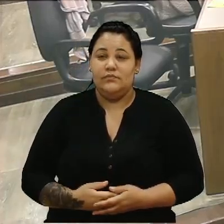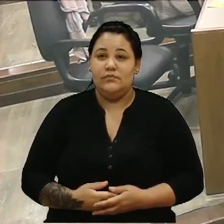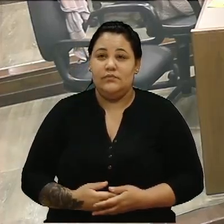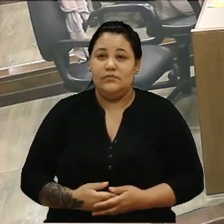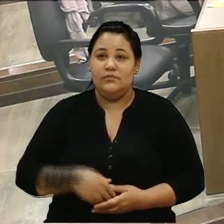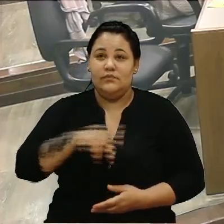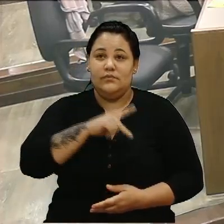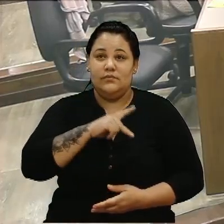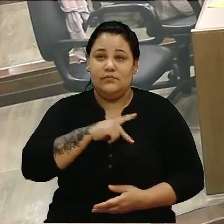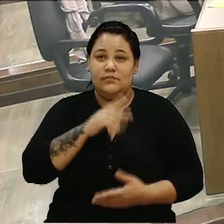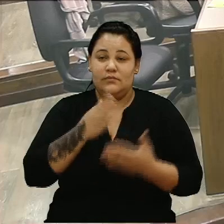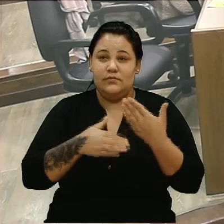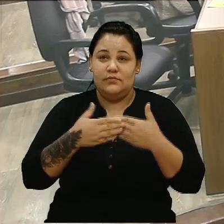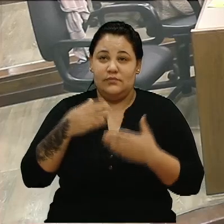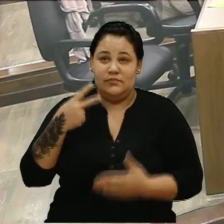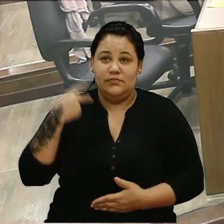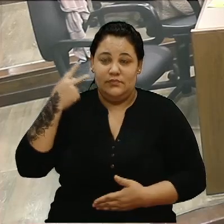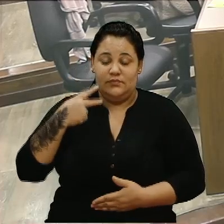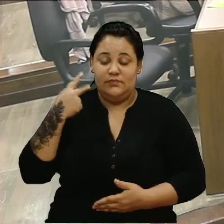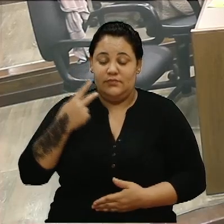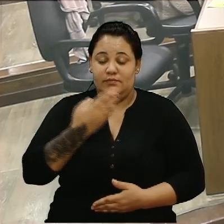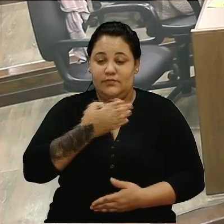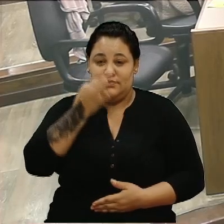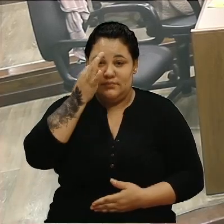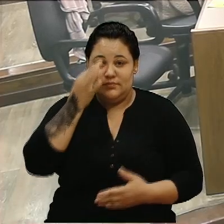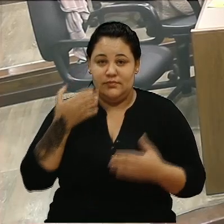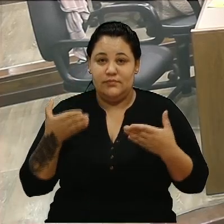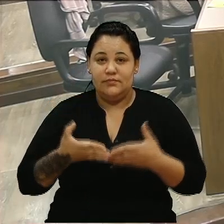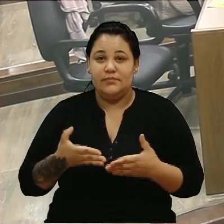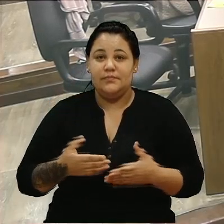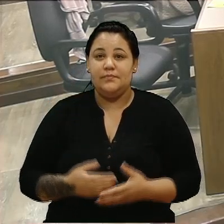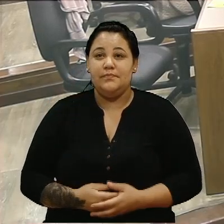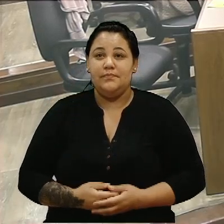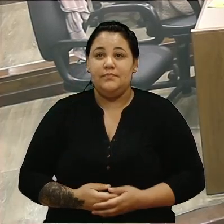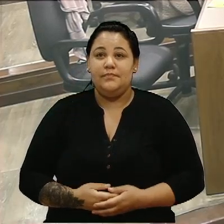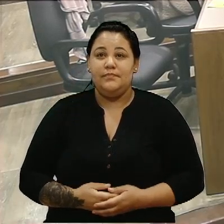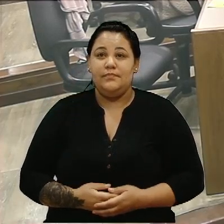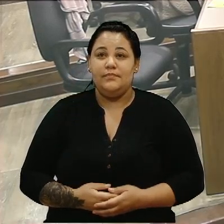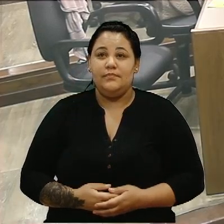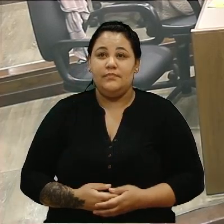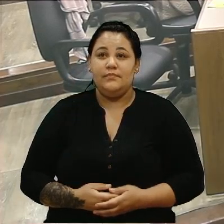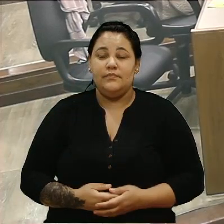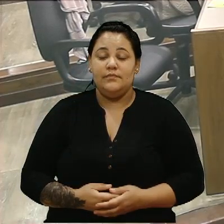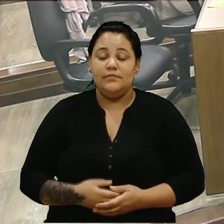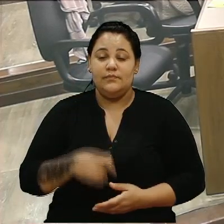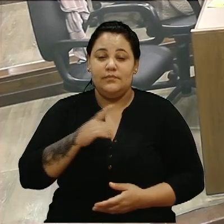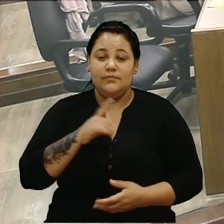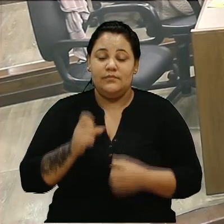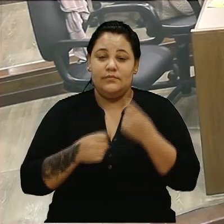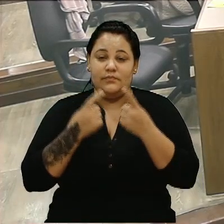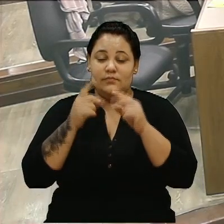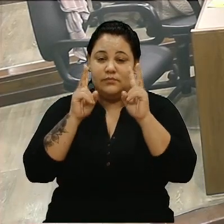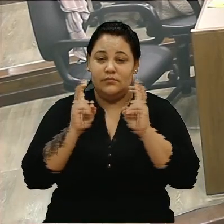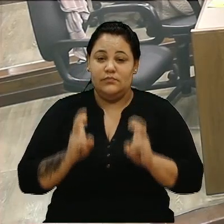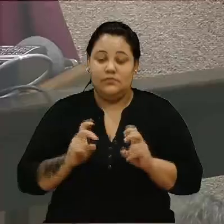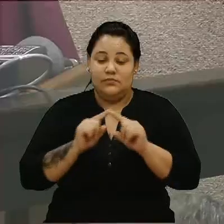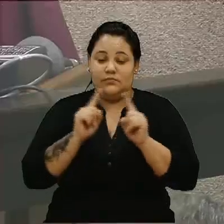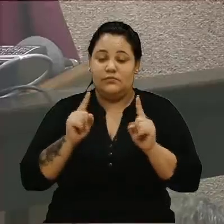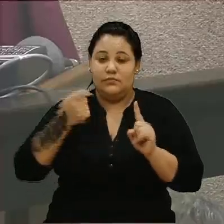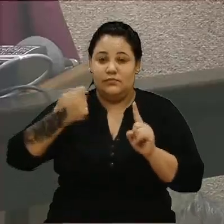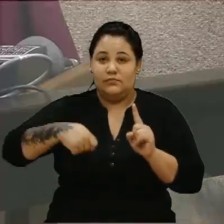Senhor presidente, senhores vereadores, eu tenho alguns assuntos aqui, mas não posso deixar